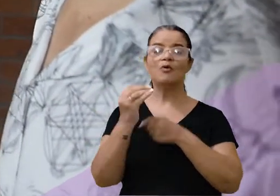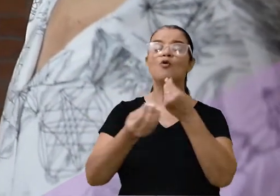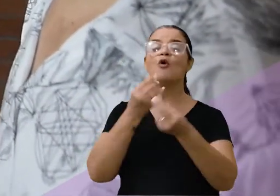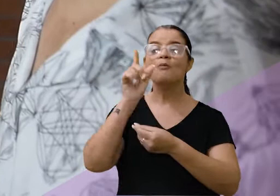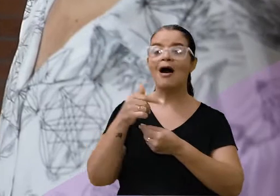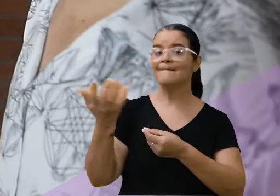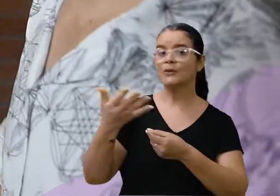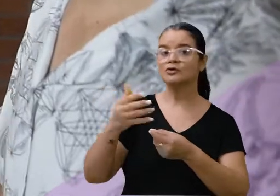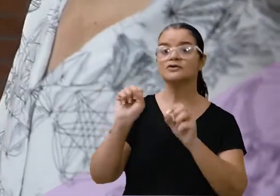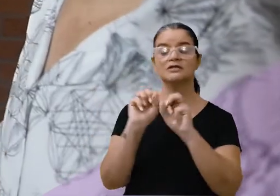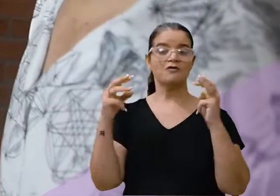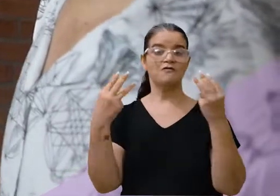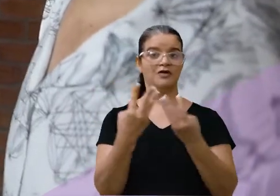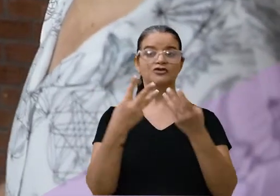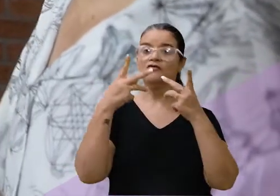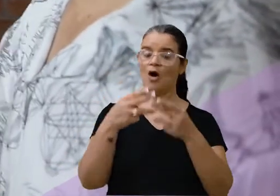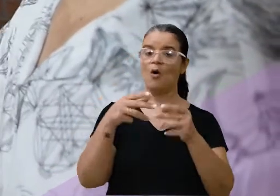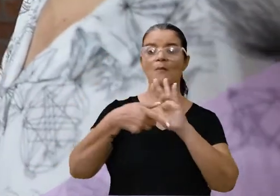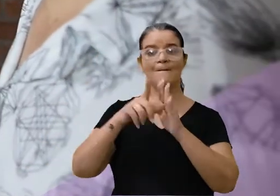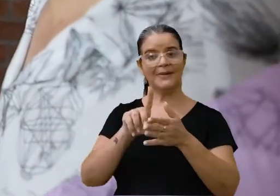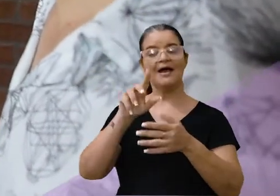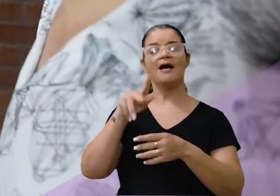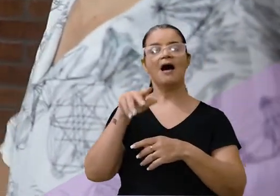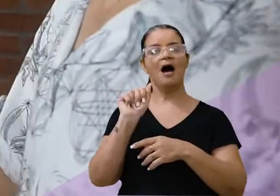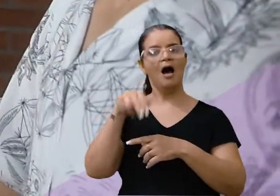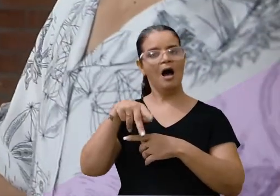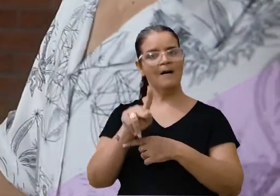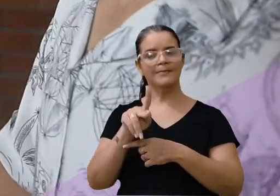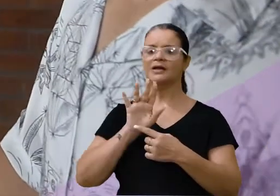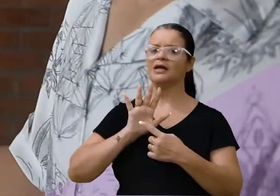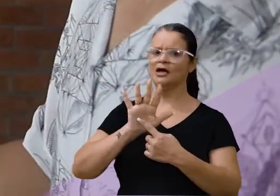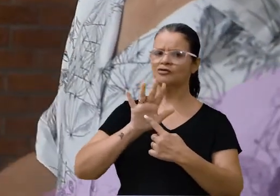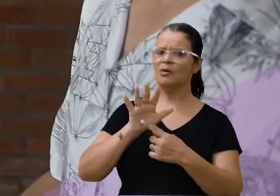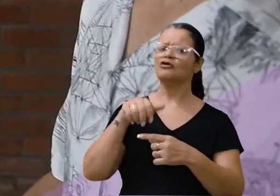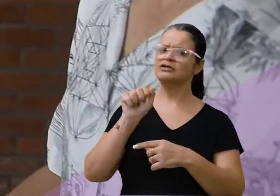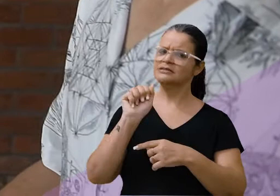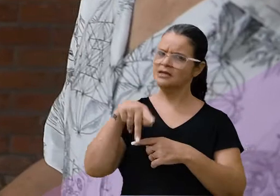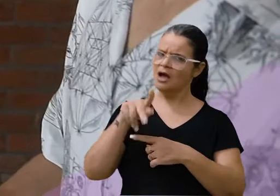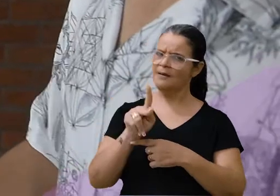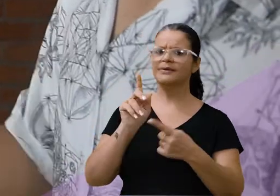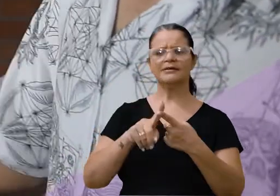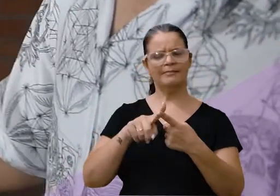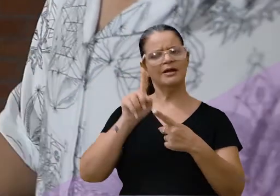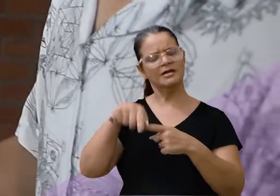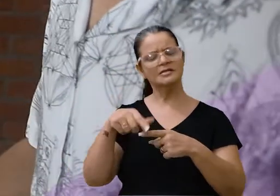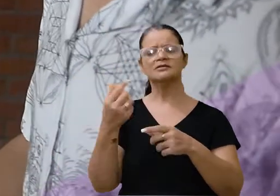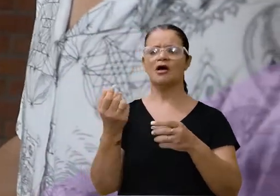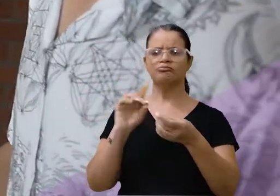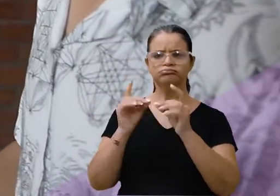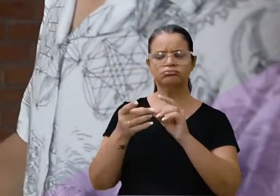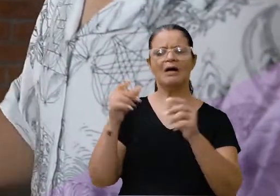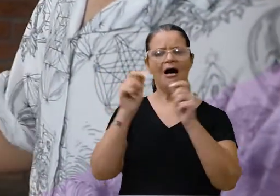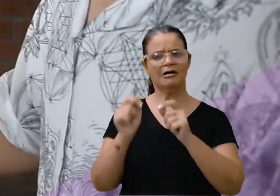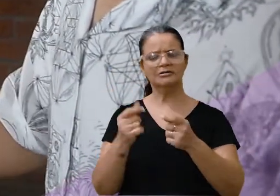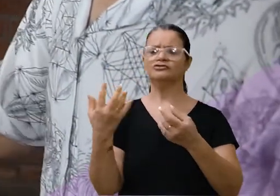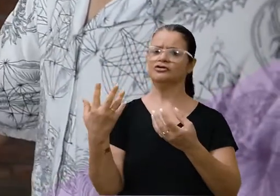é produzir um festival como o Pré-AMP e as Mostras AMP também, que são intervenções artísticas